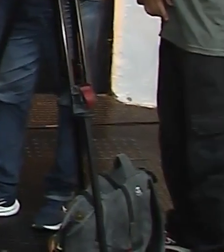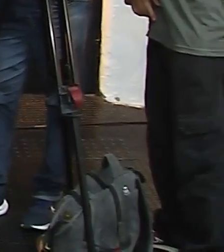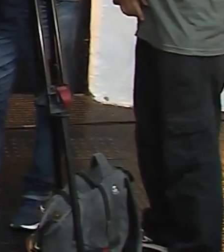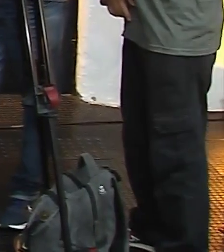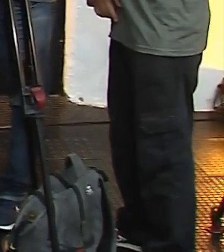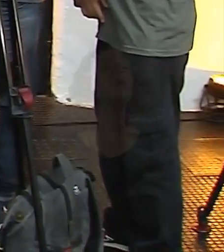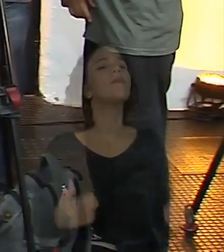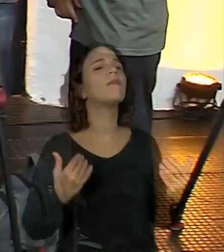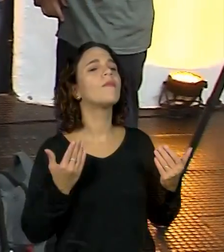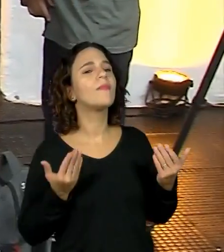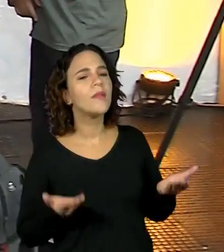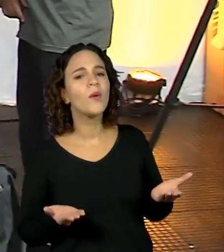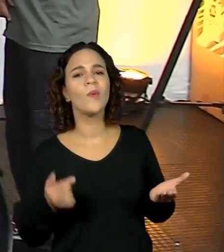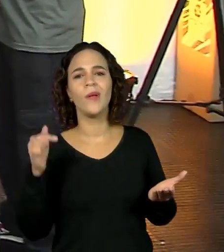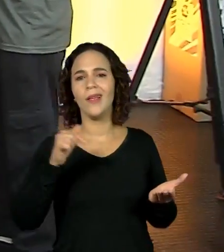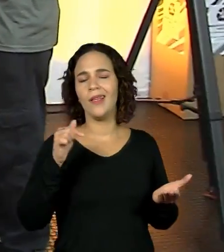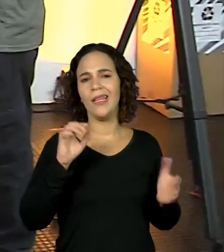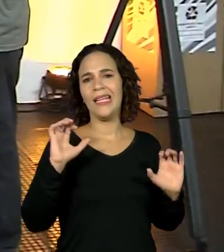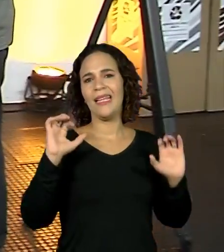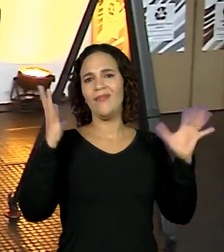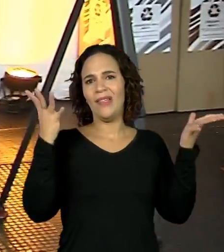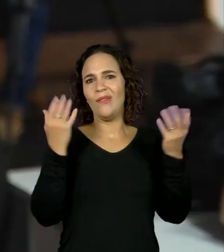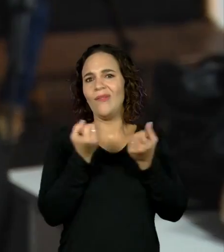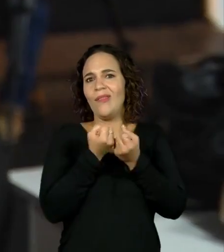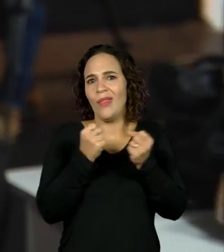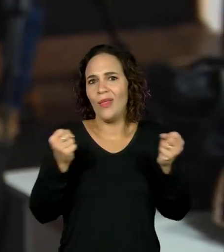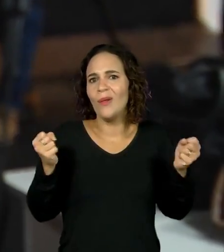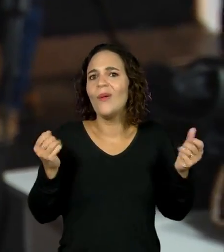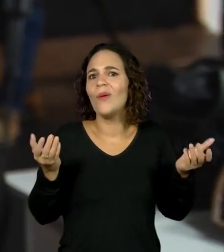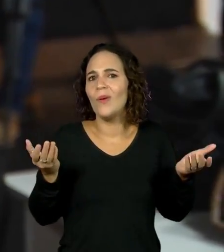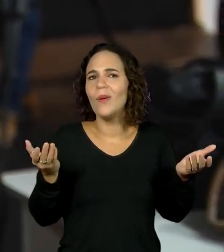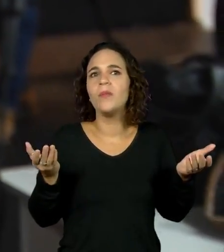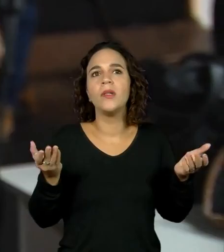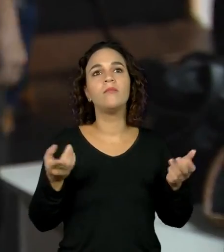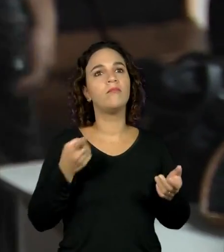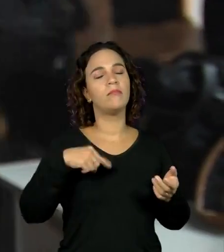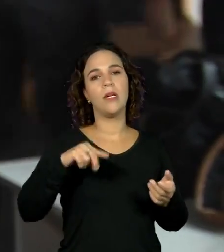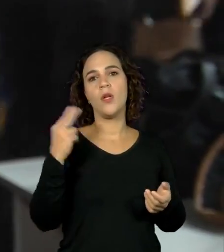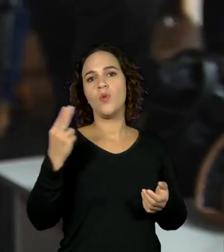Então, como aqui é um evento bem grandioso, a gente não vai poder